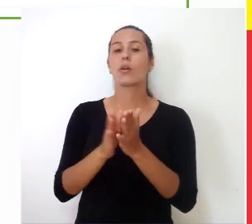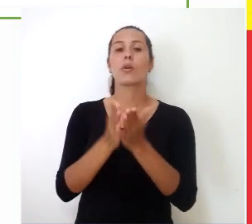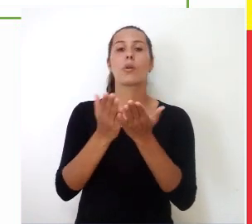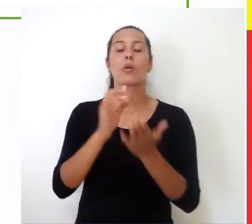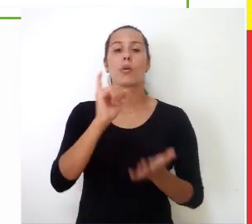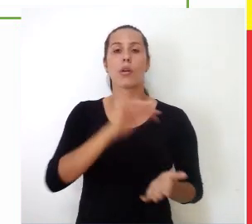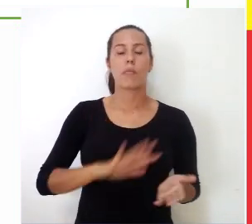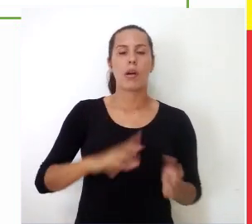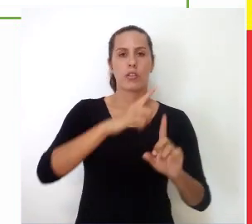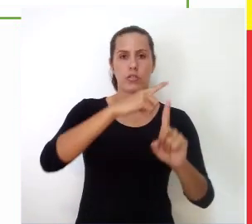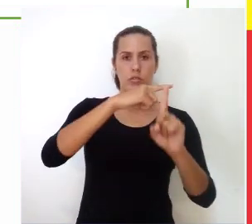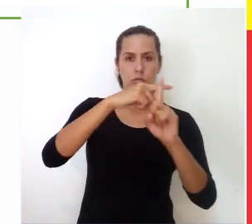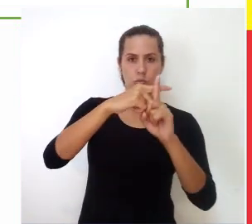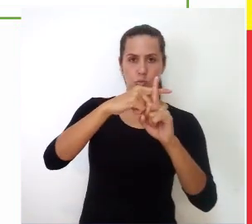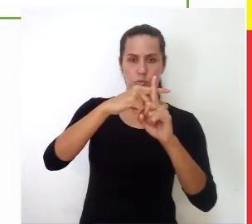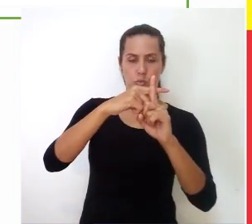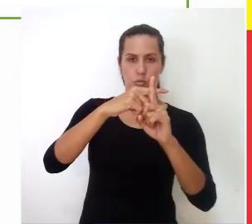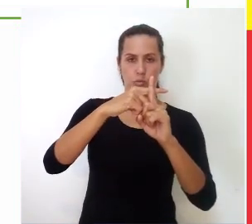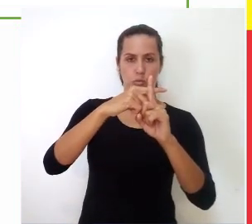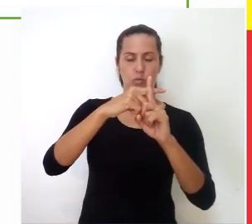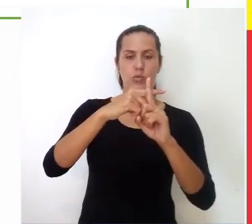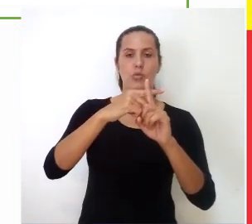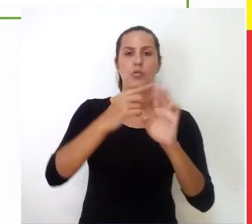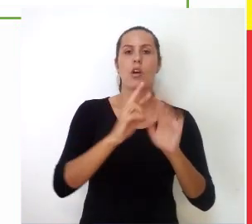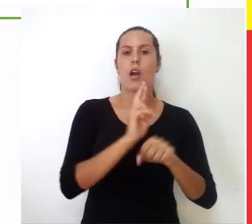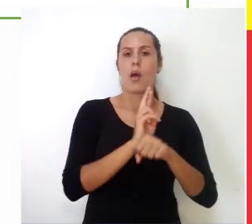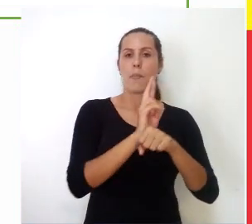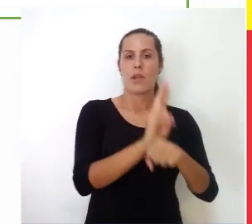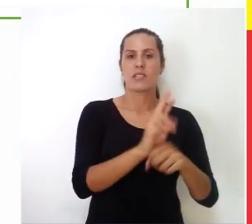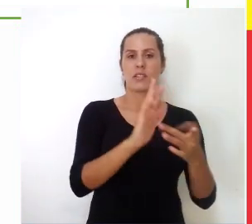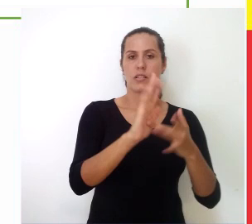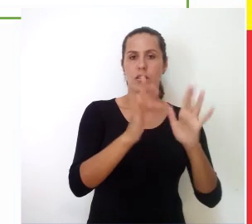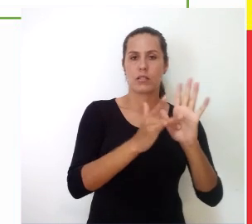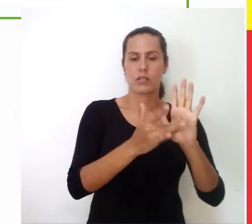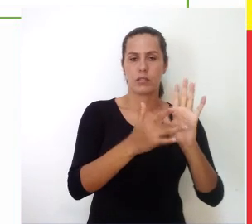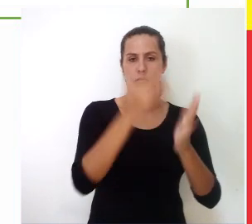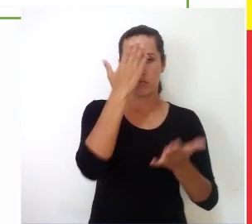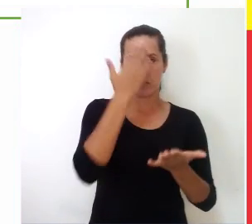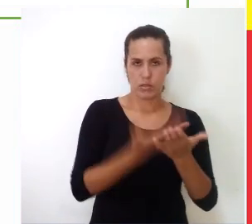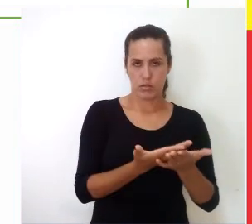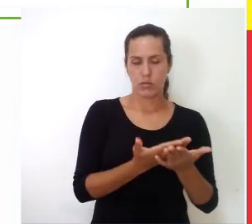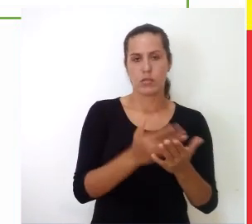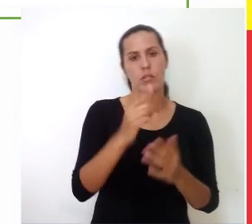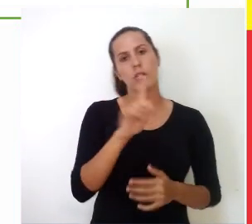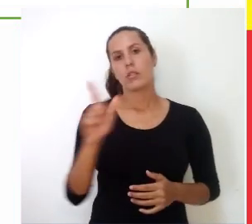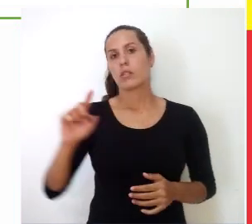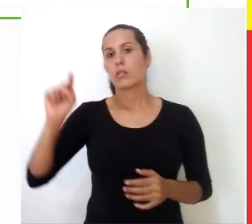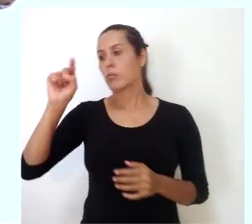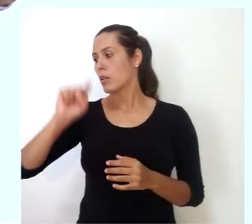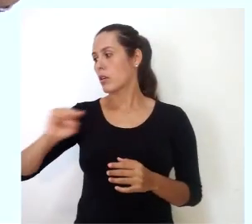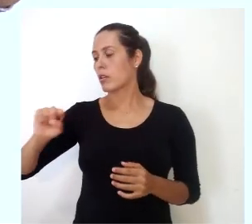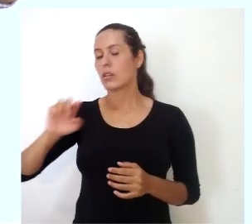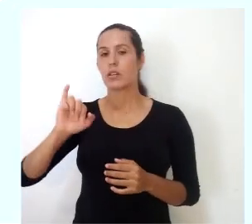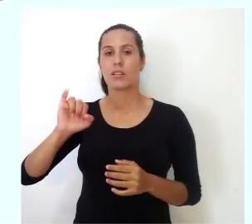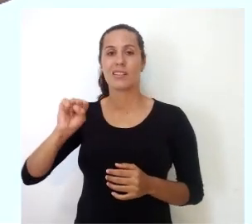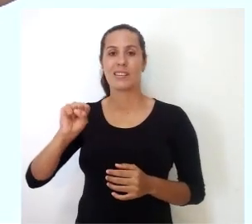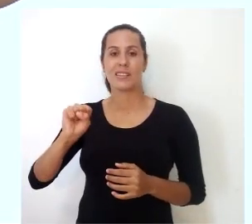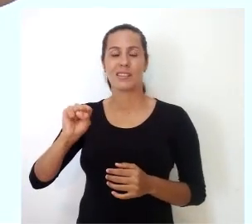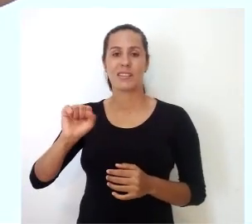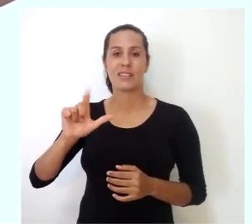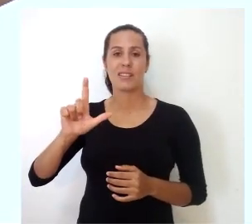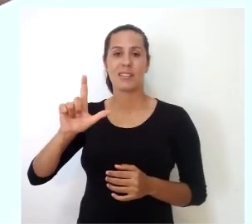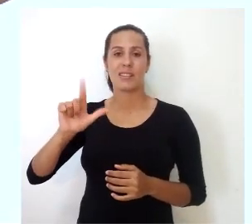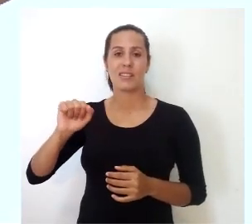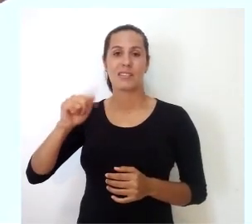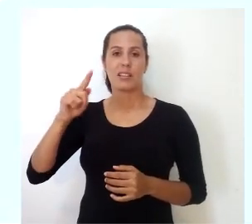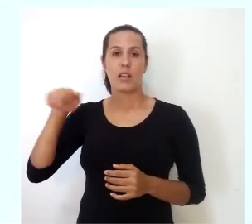de uma cruz, certo? Representando o cristianismo, e nós temos aqui a figura do Islã. A cruz, possivelmente, nós encontramos o